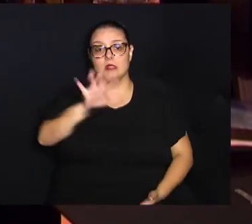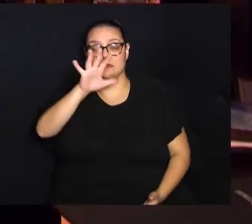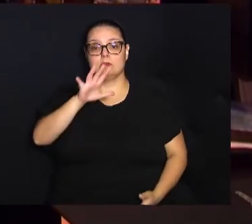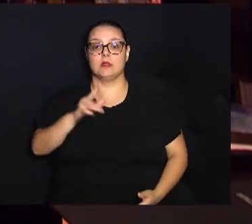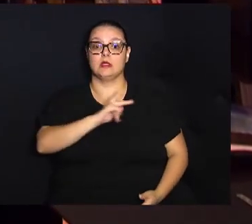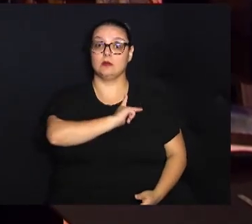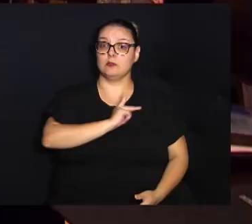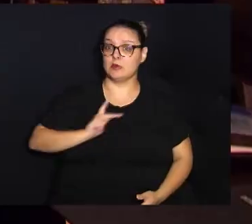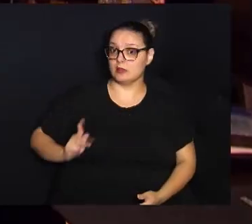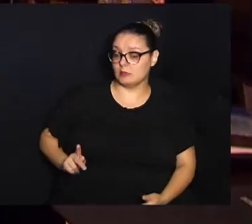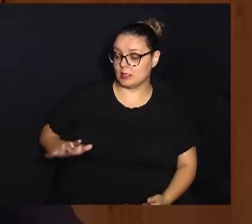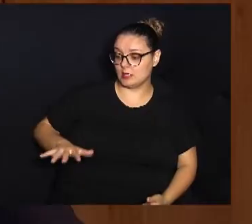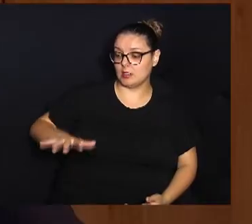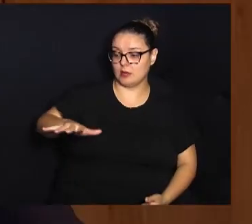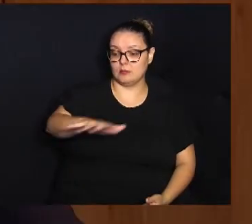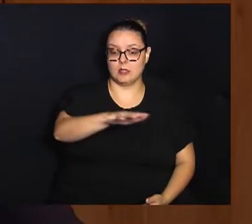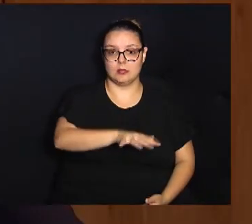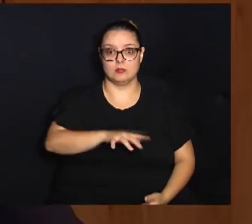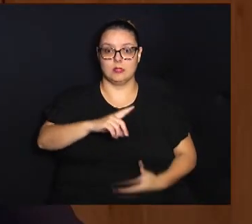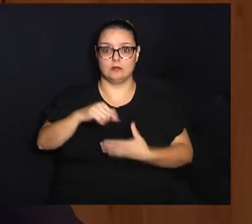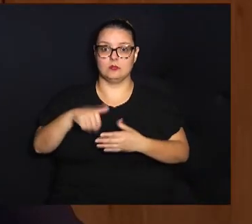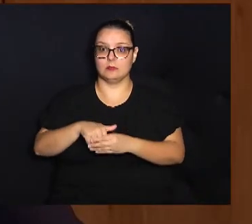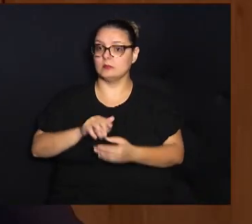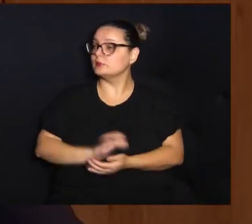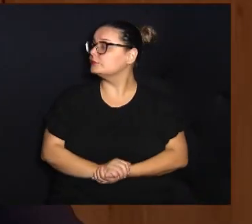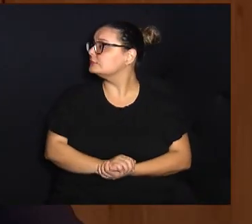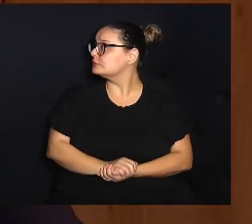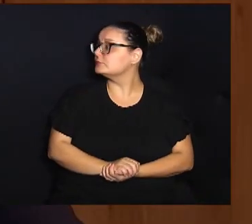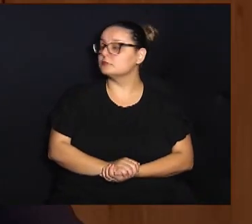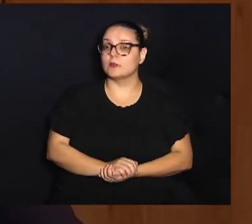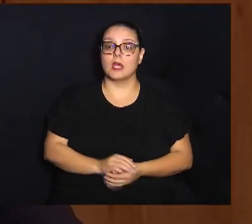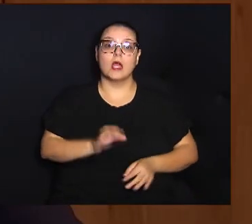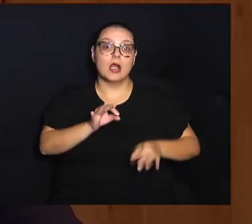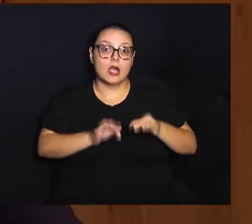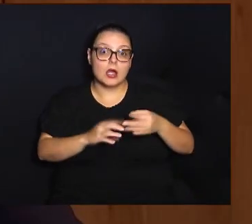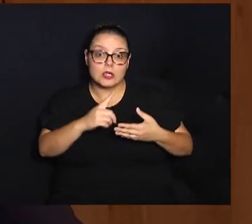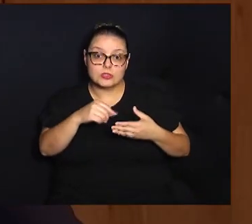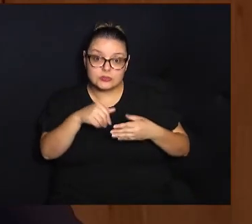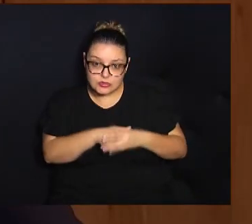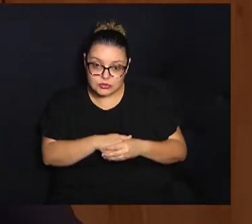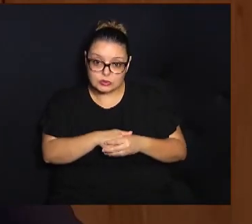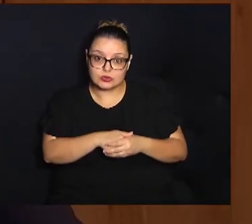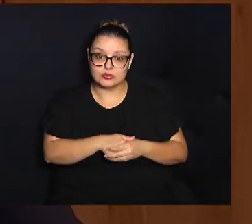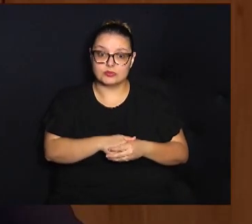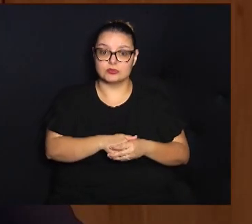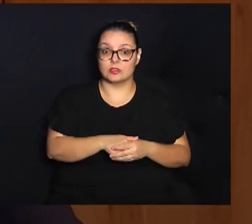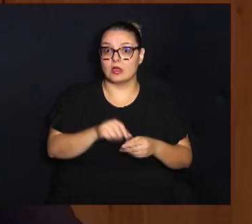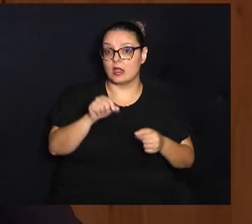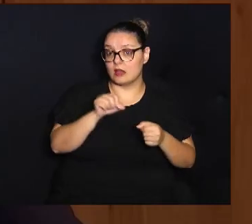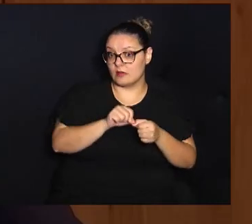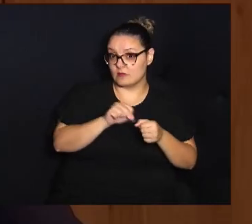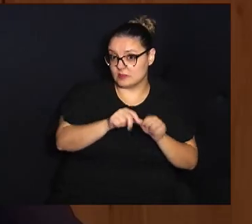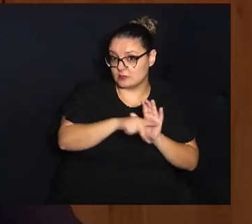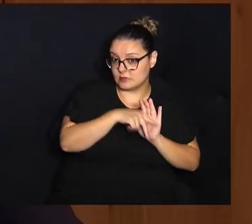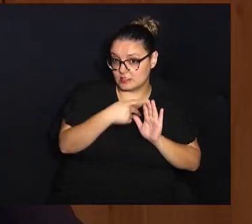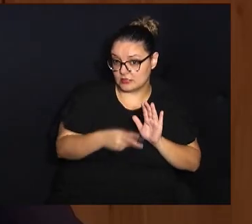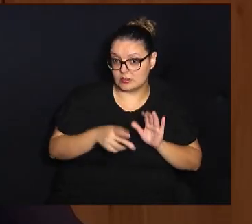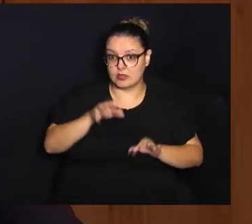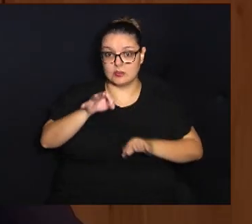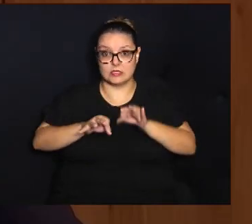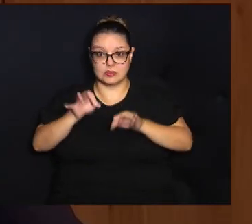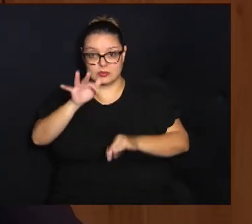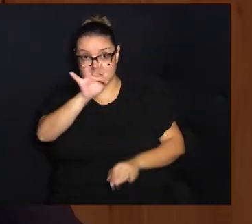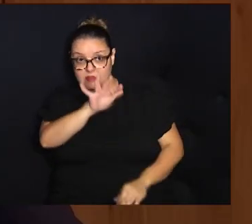presidir as zonas eleitorais. Embora a justiça eleitoral faça parte da justiça